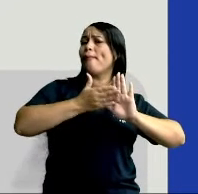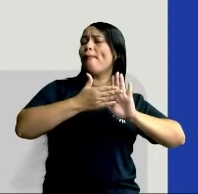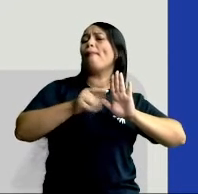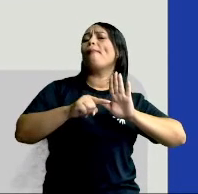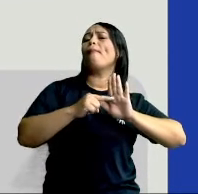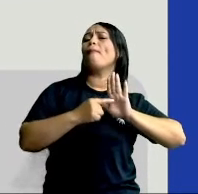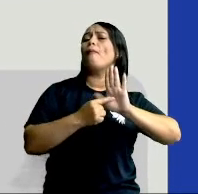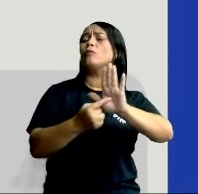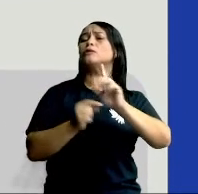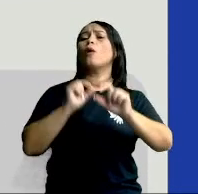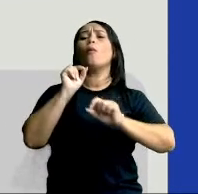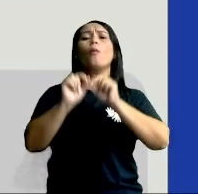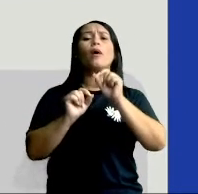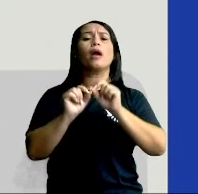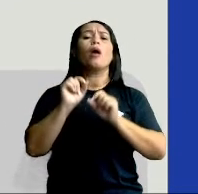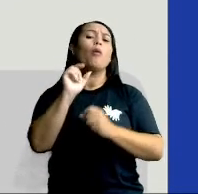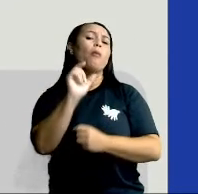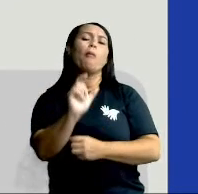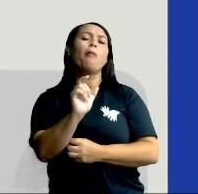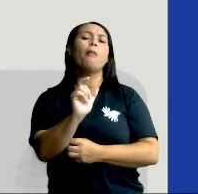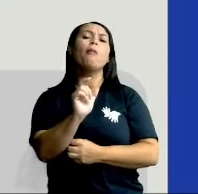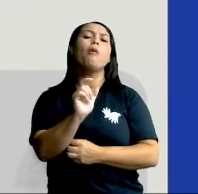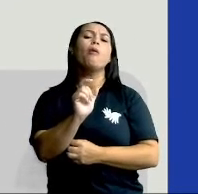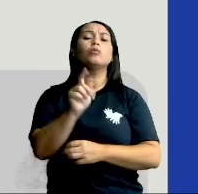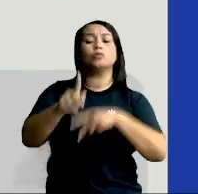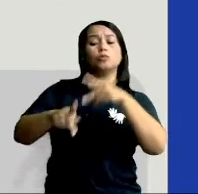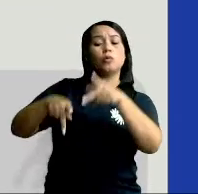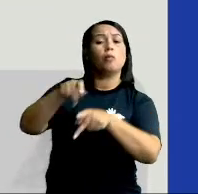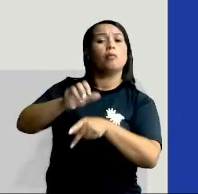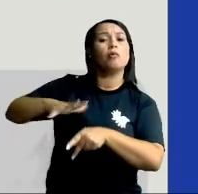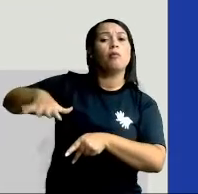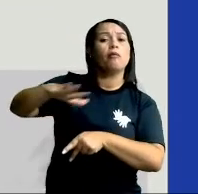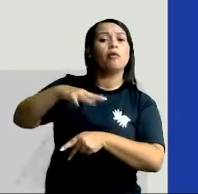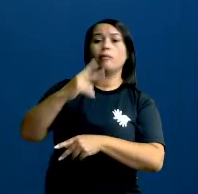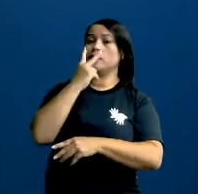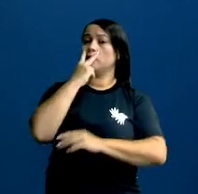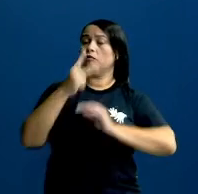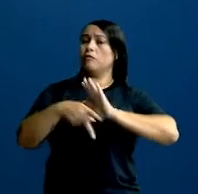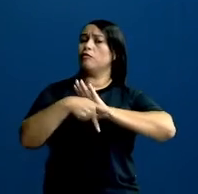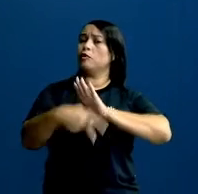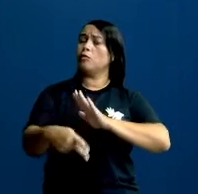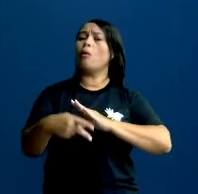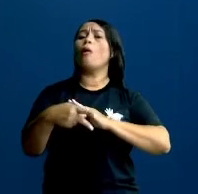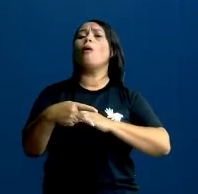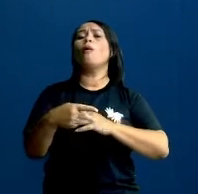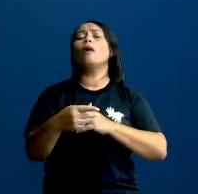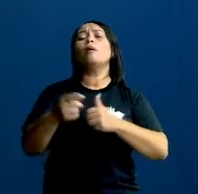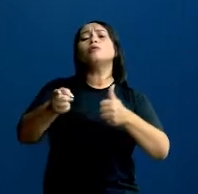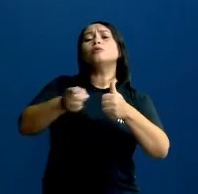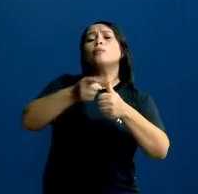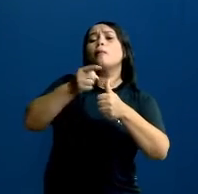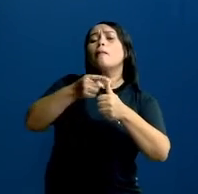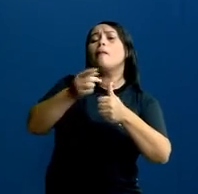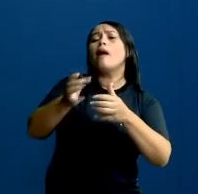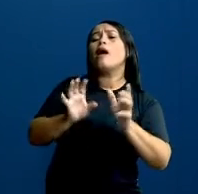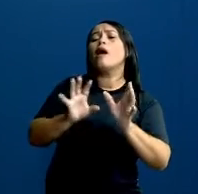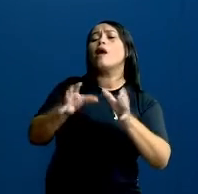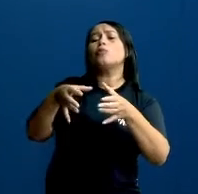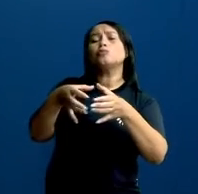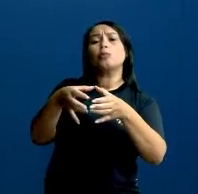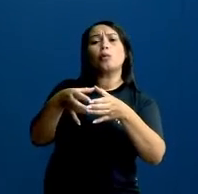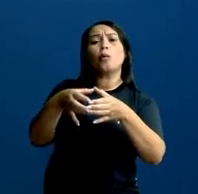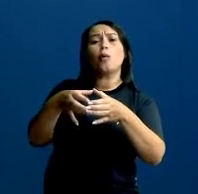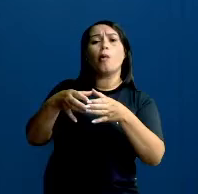pouco sobre o povoamento em Vitória de Santo Antão, sobre os primeiros, as primeiras pessoas